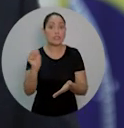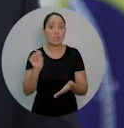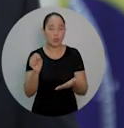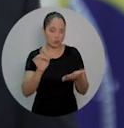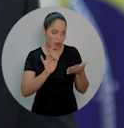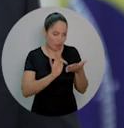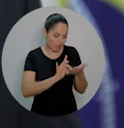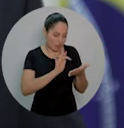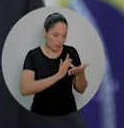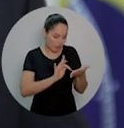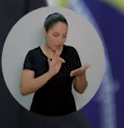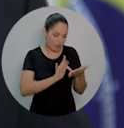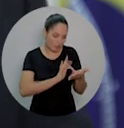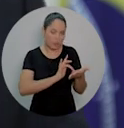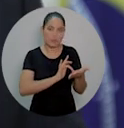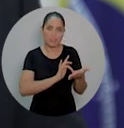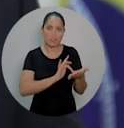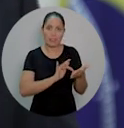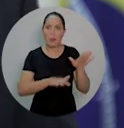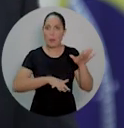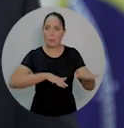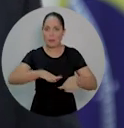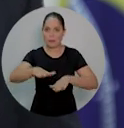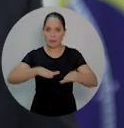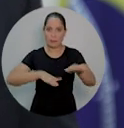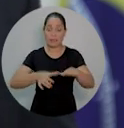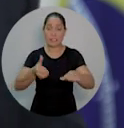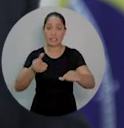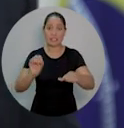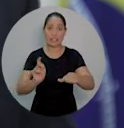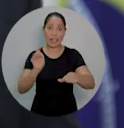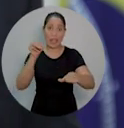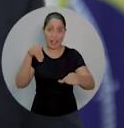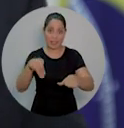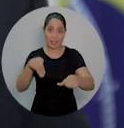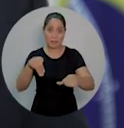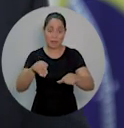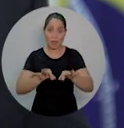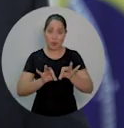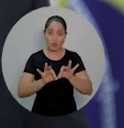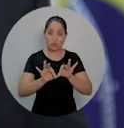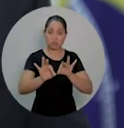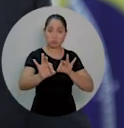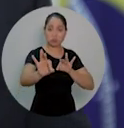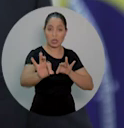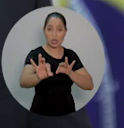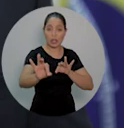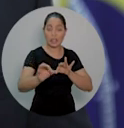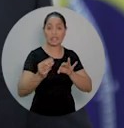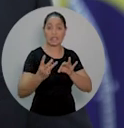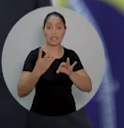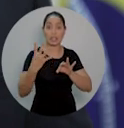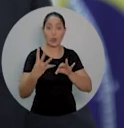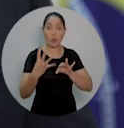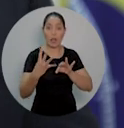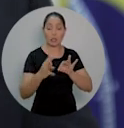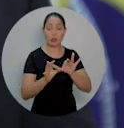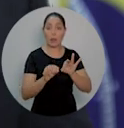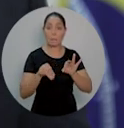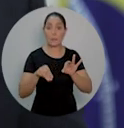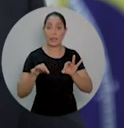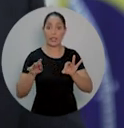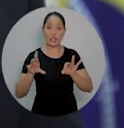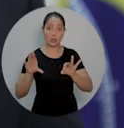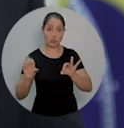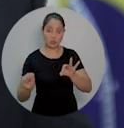para digitar uma tecla do telefone com o veículo em movimento a 60 km por hora, este percorrerá uma distância de 34 metros e a